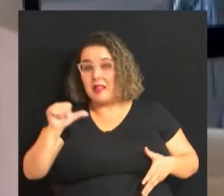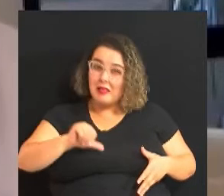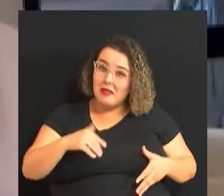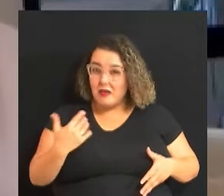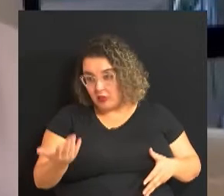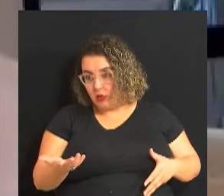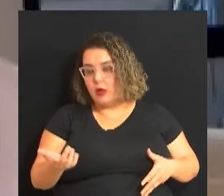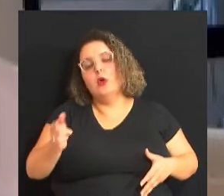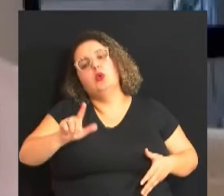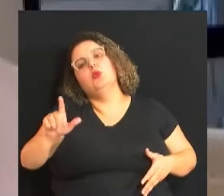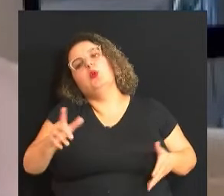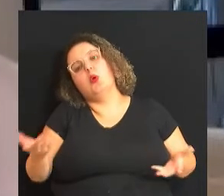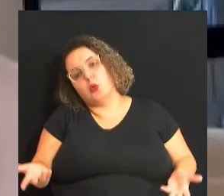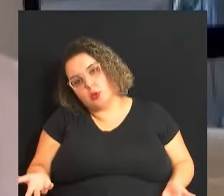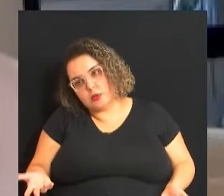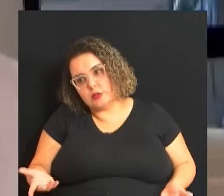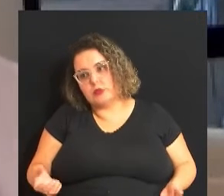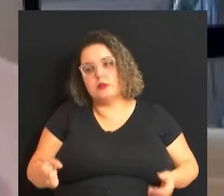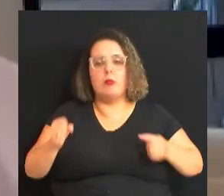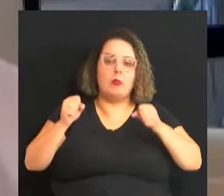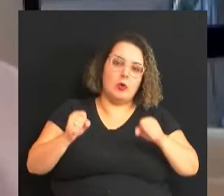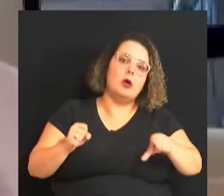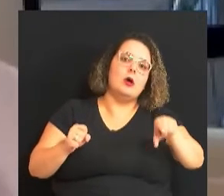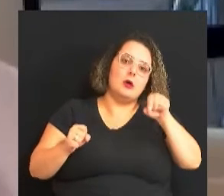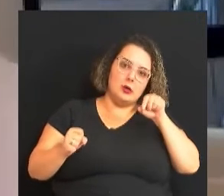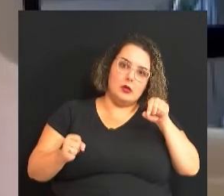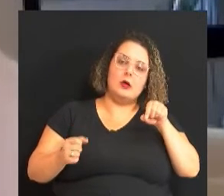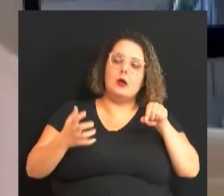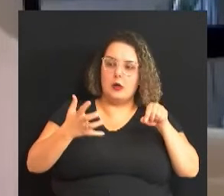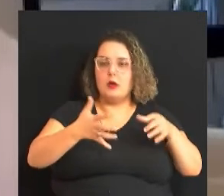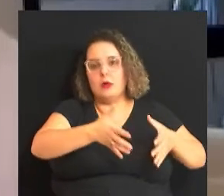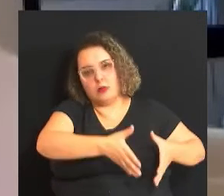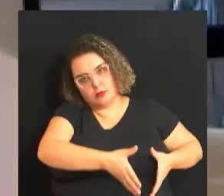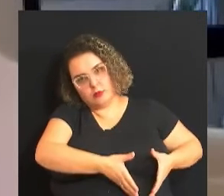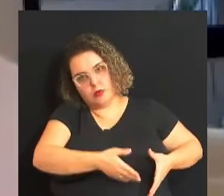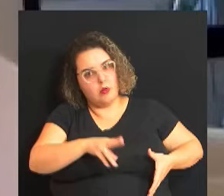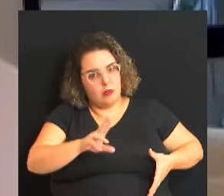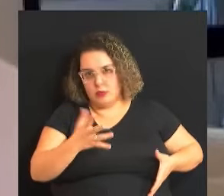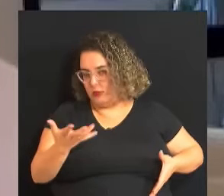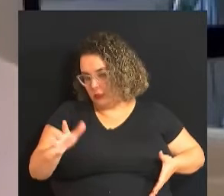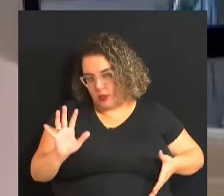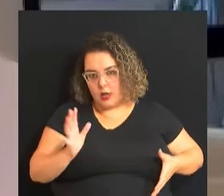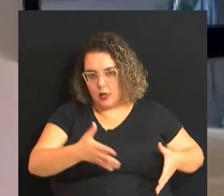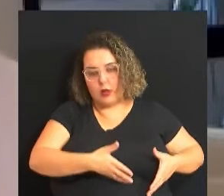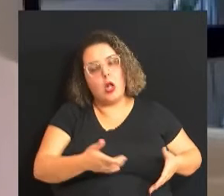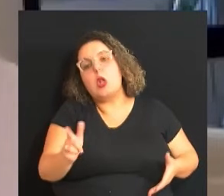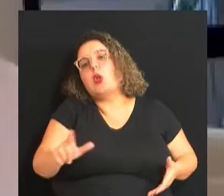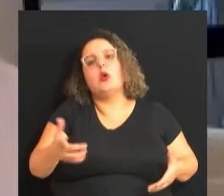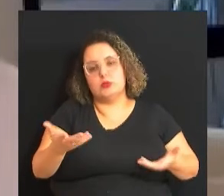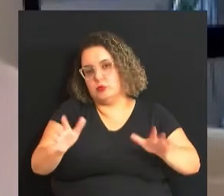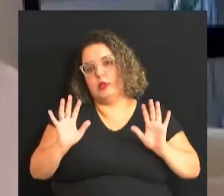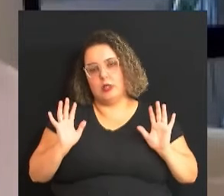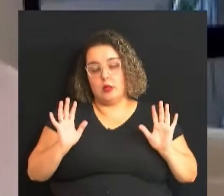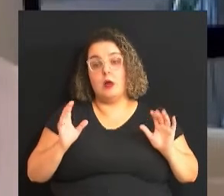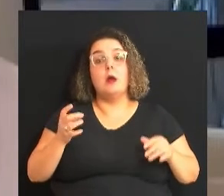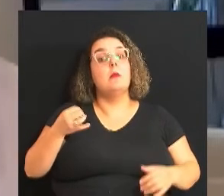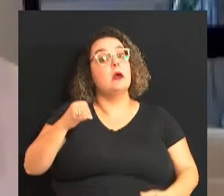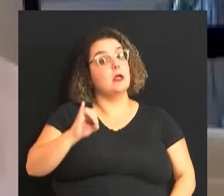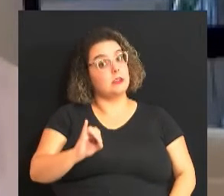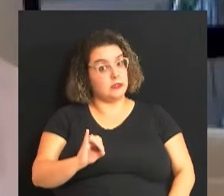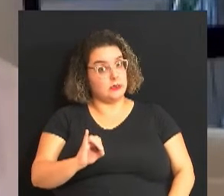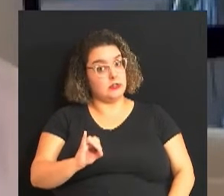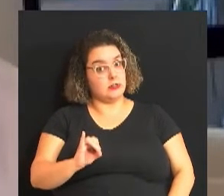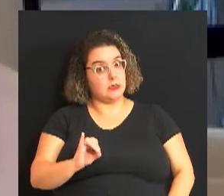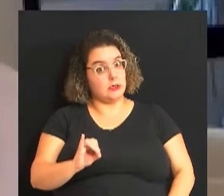É claro que se você puder escolher, falar, eu quero ter estômago ou não quero ter estômago, é claro que você não vai querer. Mas se o preço